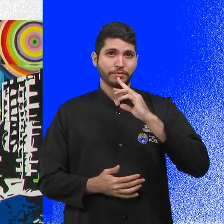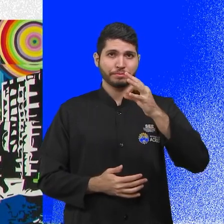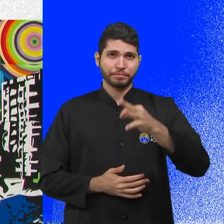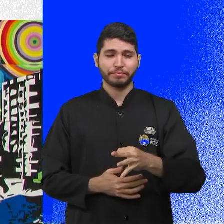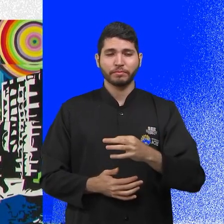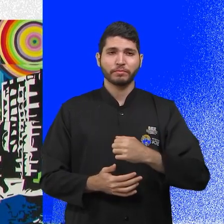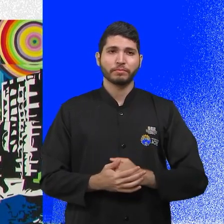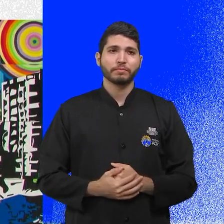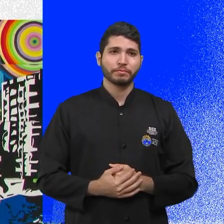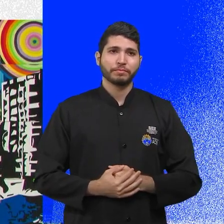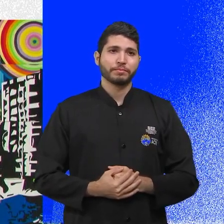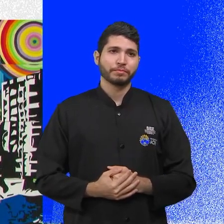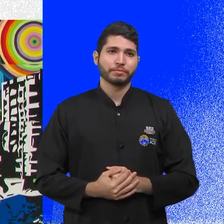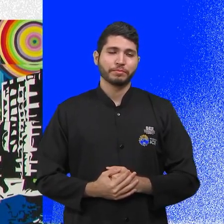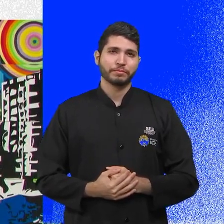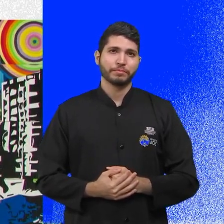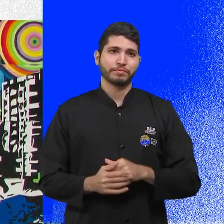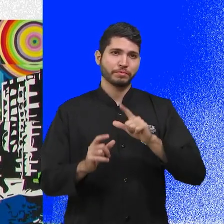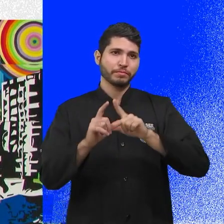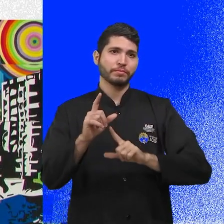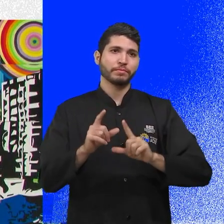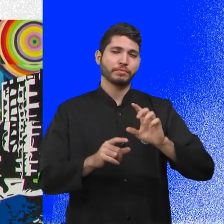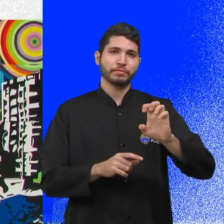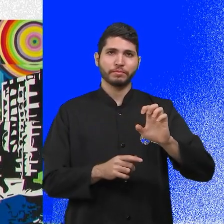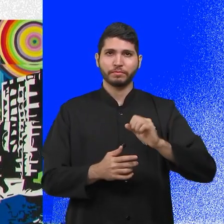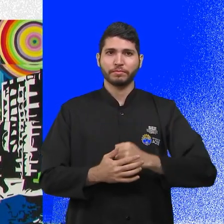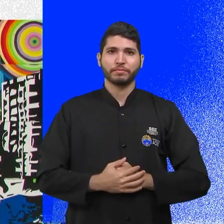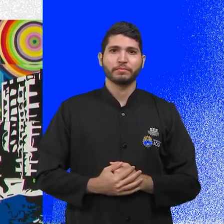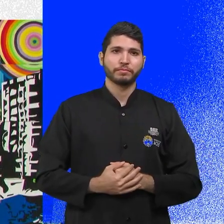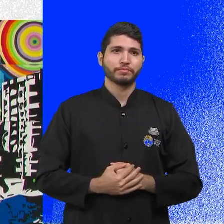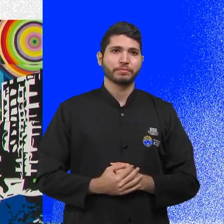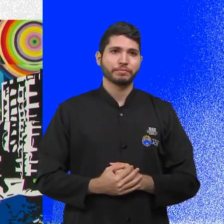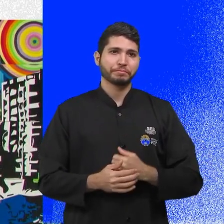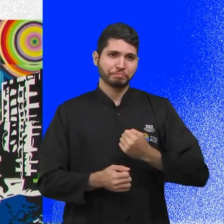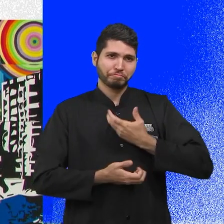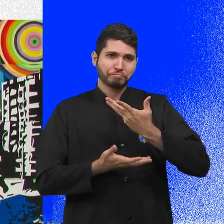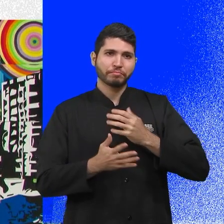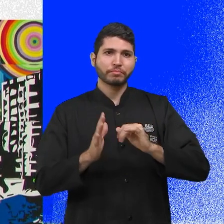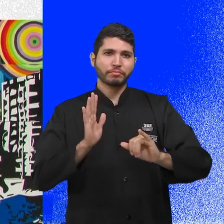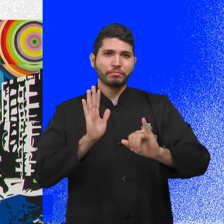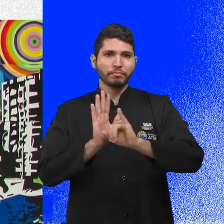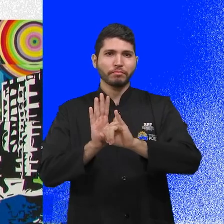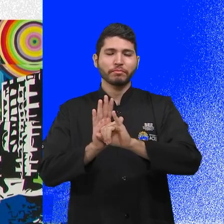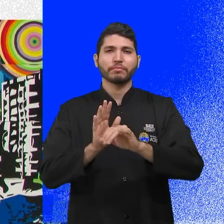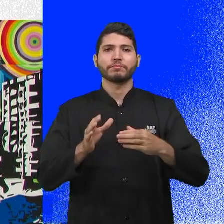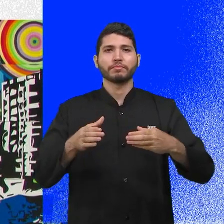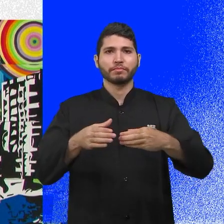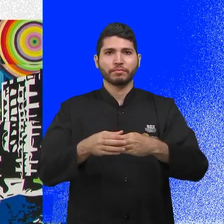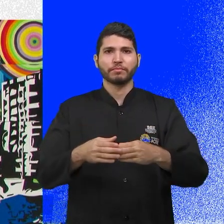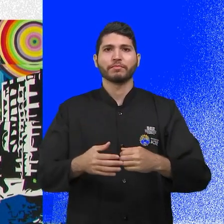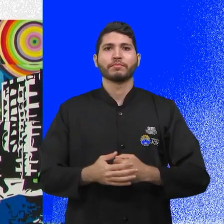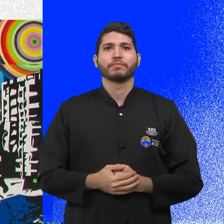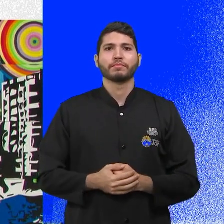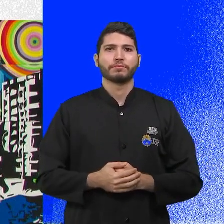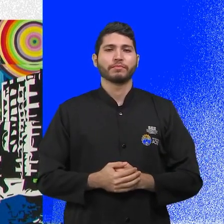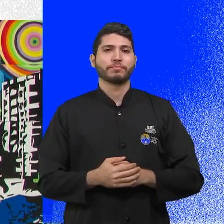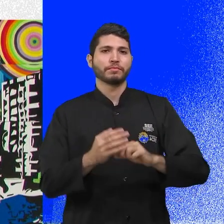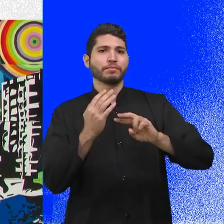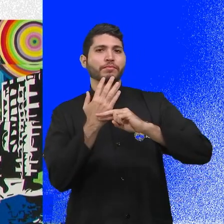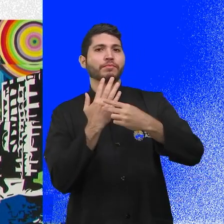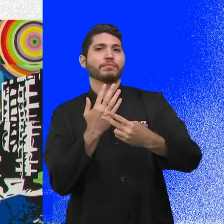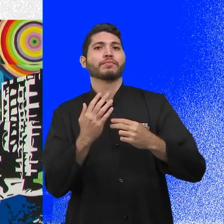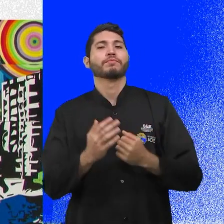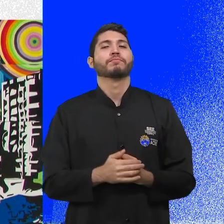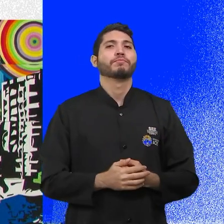para essa questão é a letra E. Expressar a identidade de comunidades